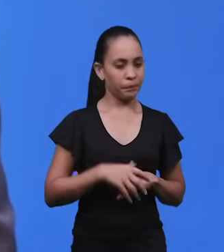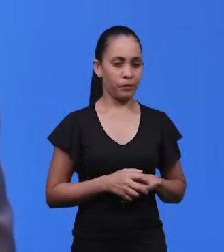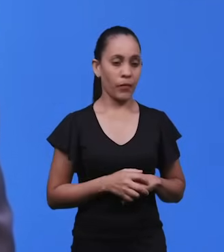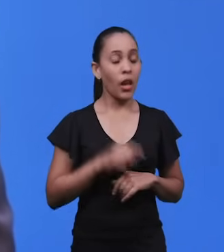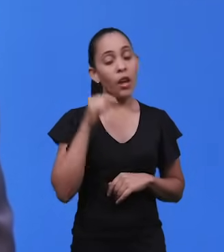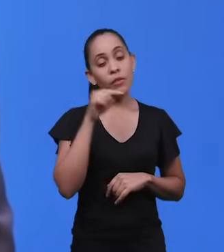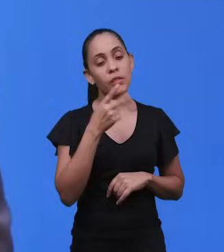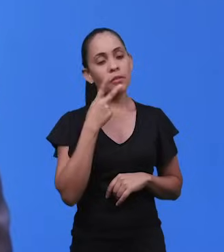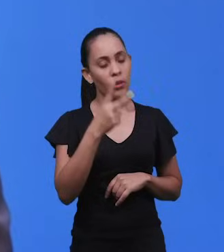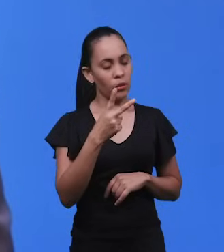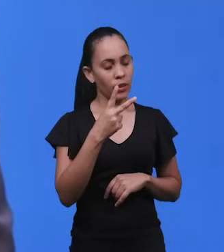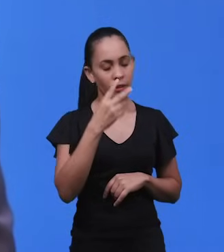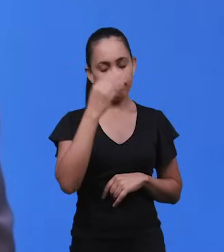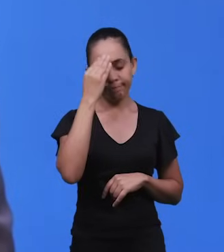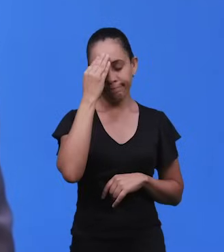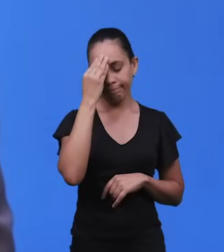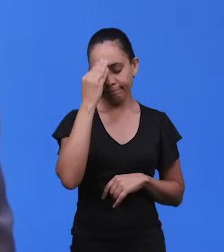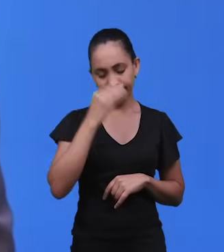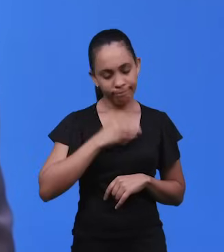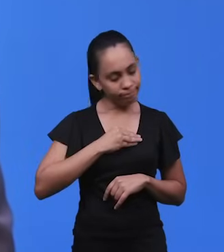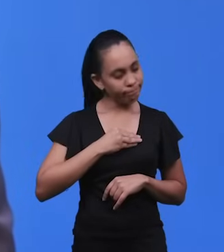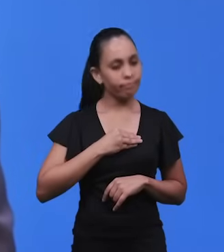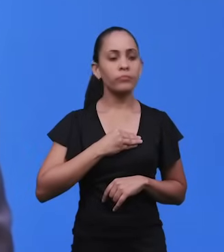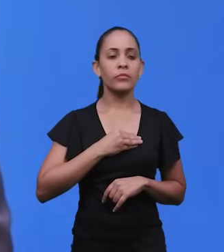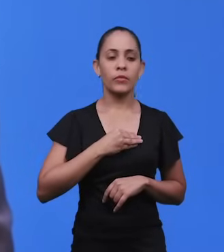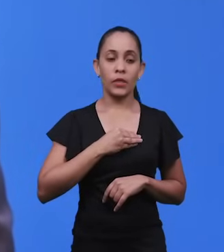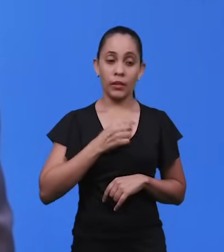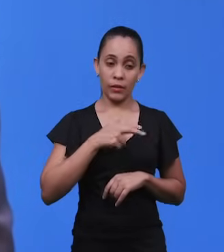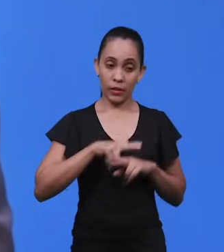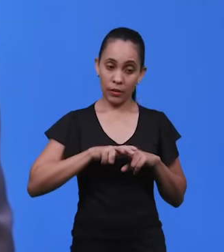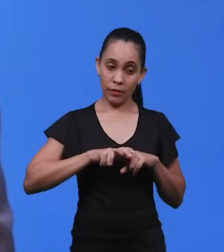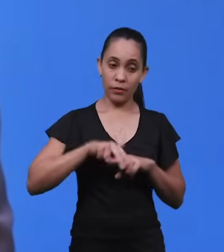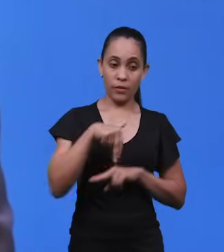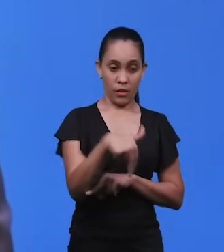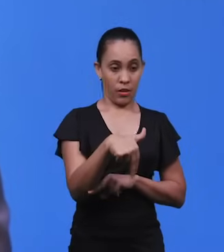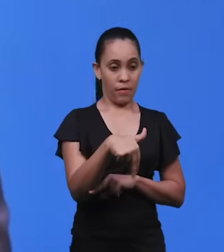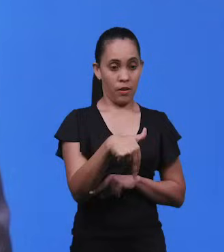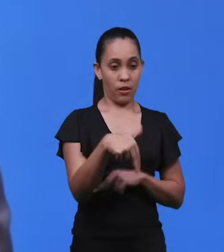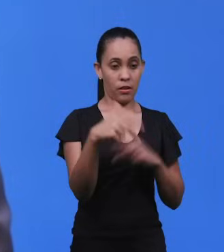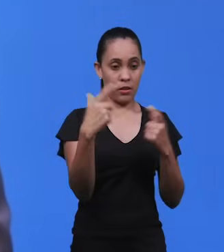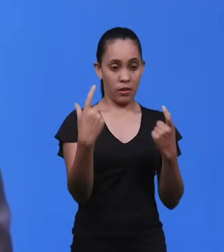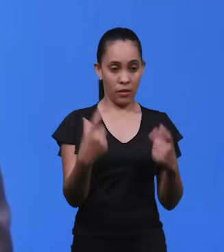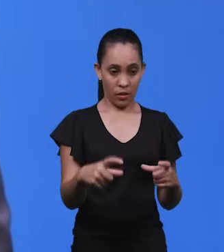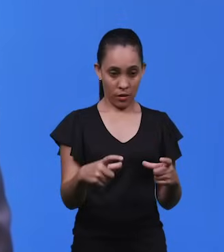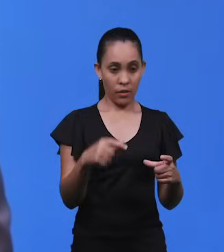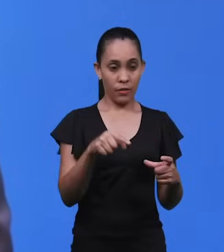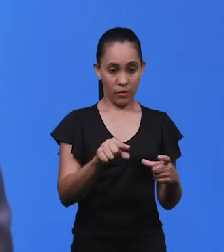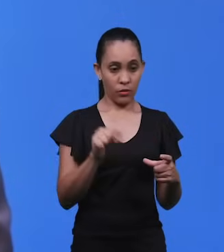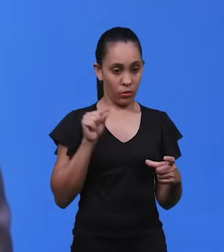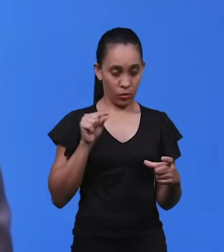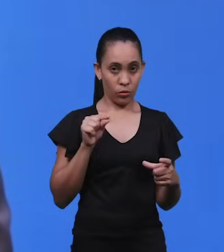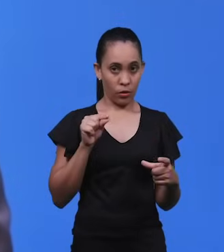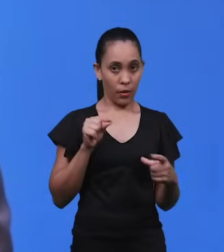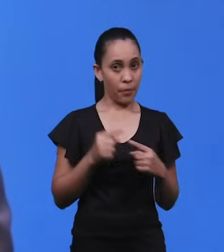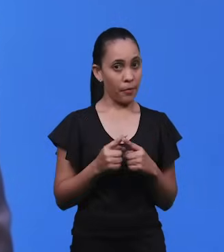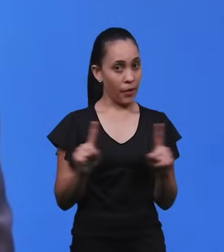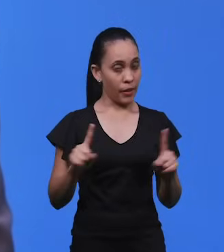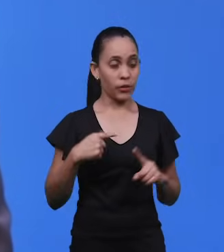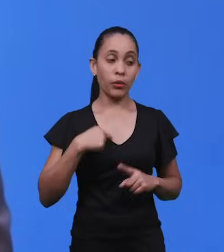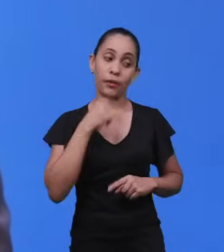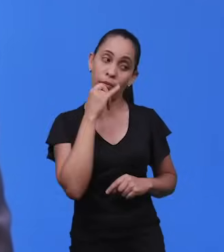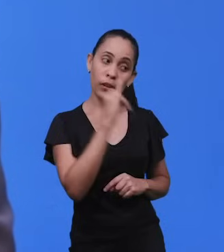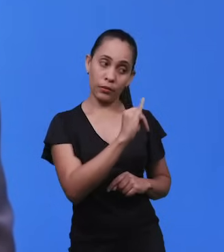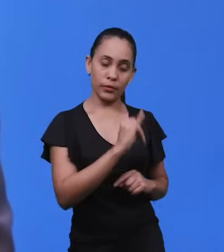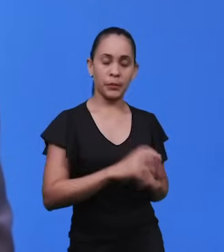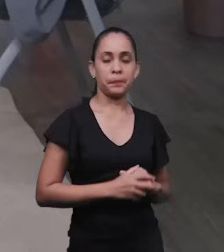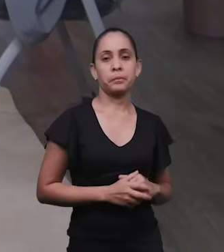falei: olha, você falou que está desanimado, mas você disse que vai se levantar e vai até esse endereço para tomar essa decisão. Só que eu